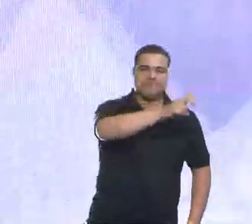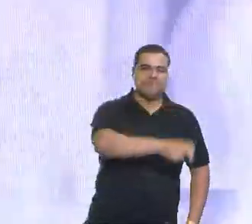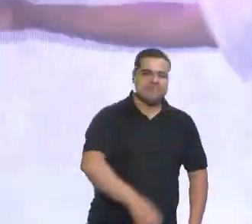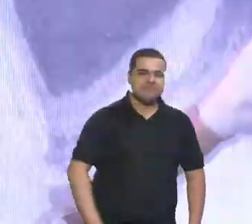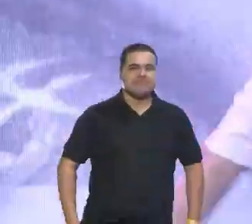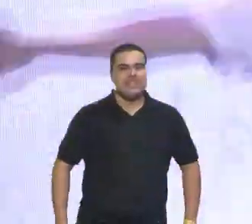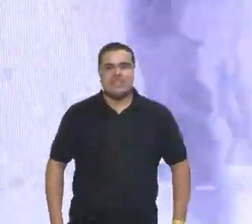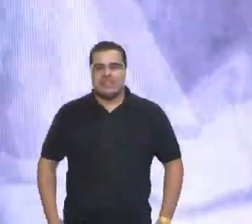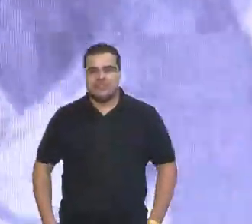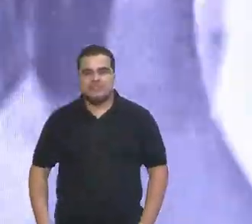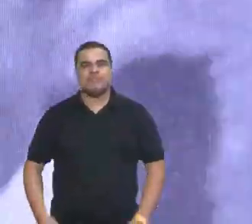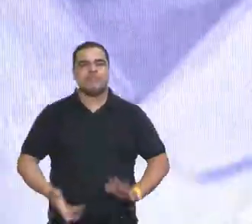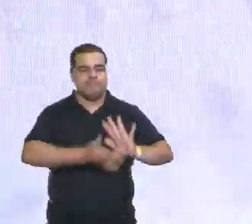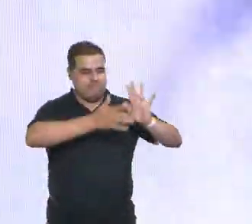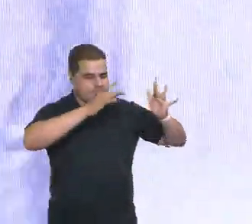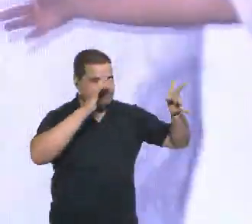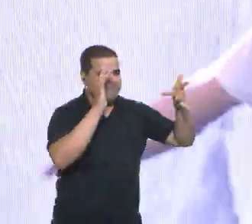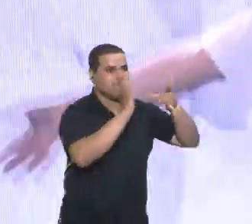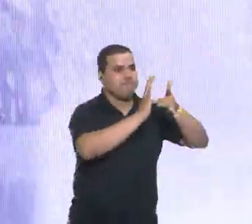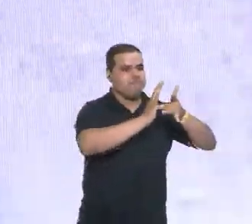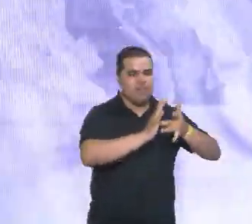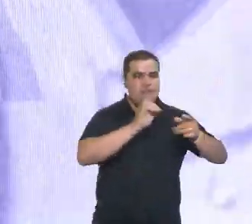tá lindo